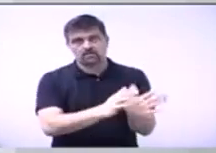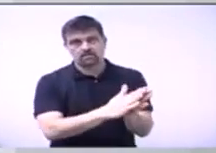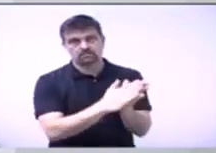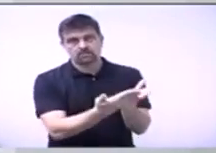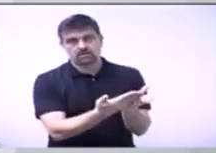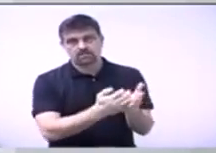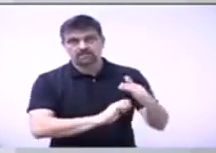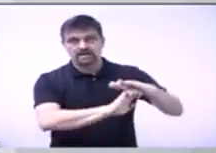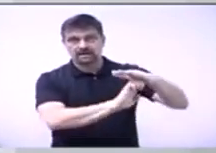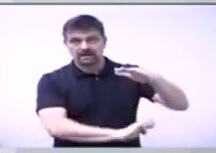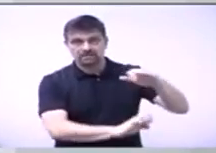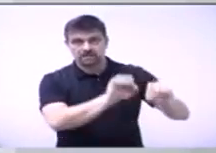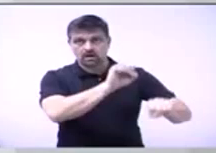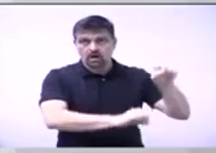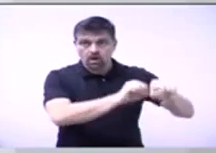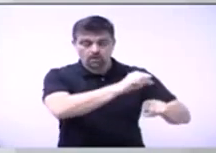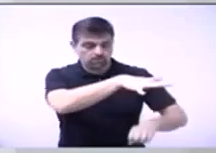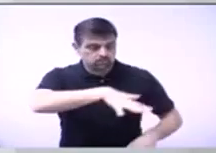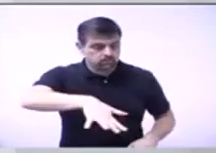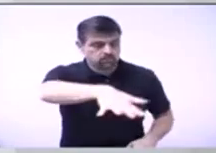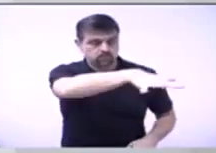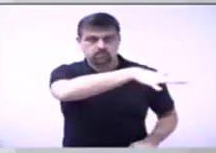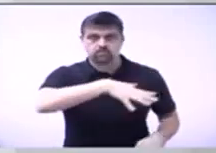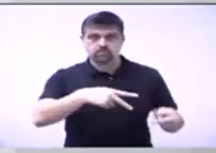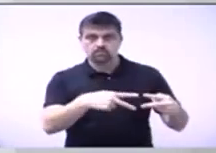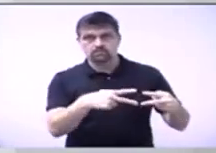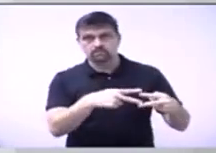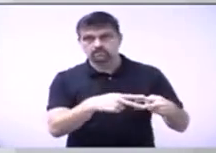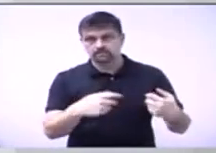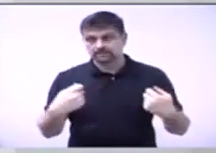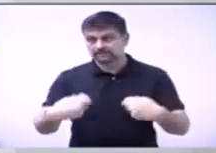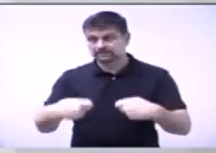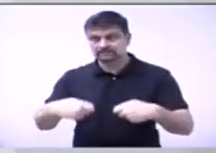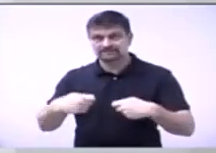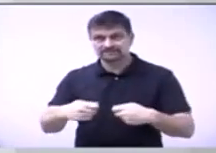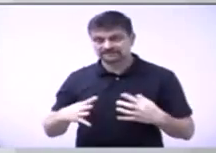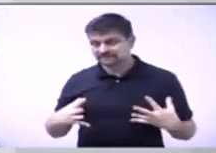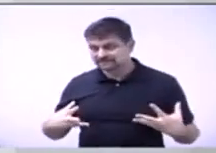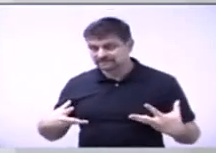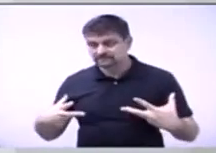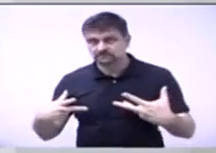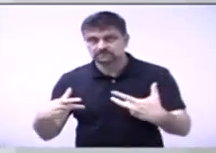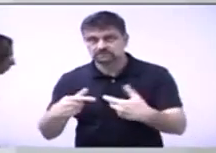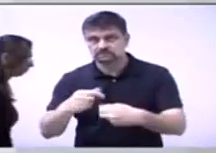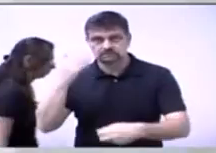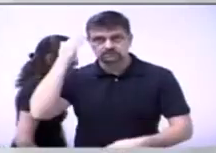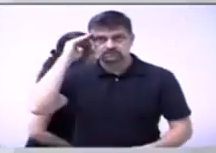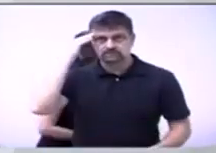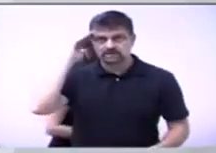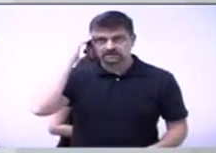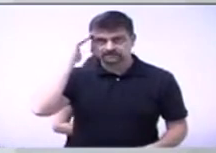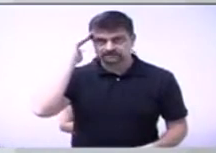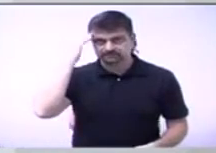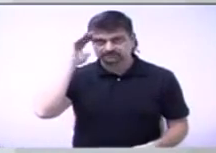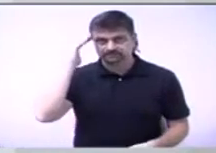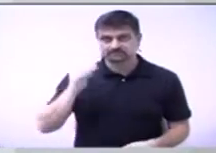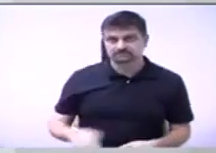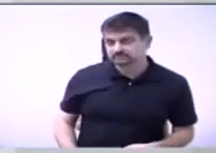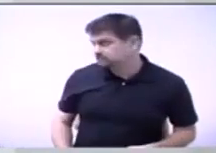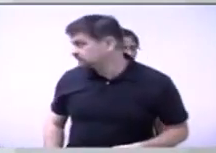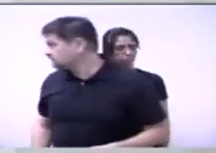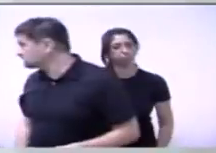nas empresas do polo industrial. Entretanto, é preciso todos os lados reconhecerem que só isso não